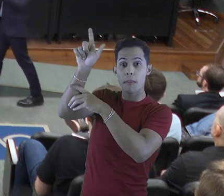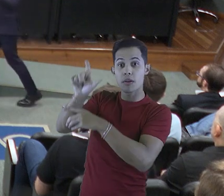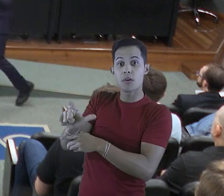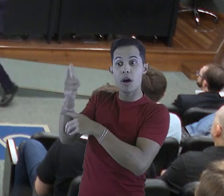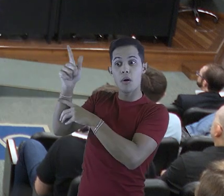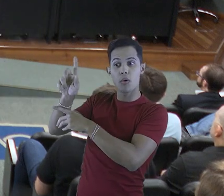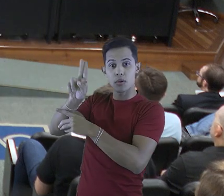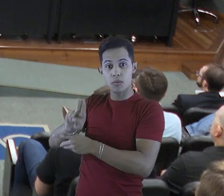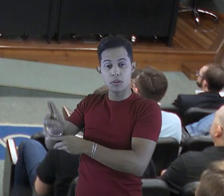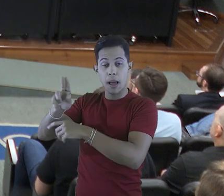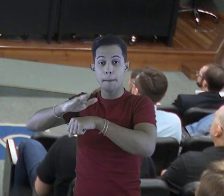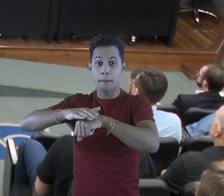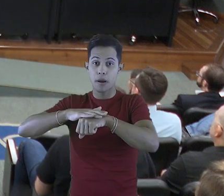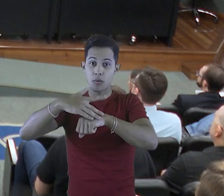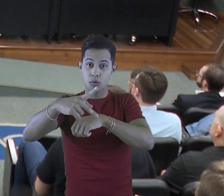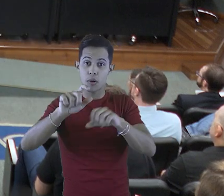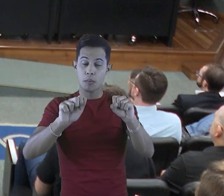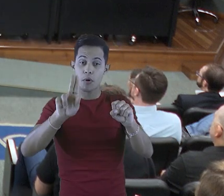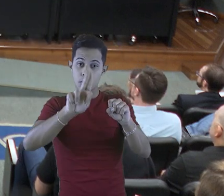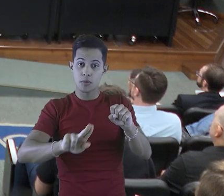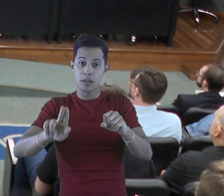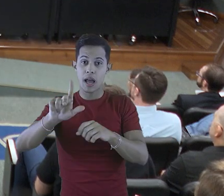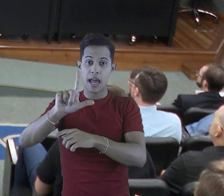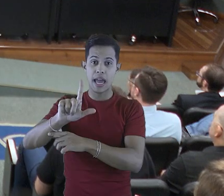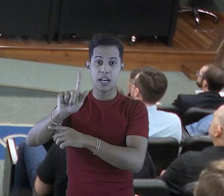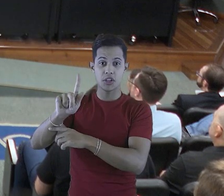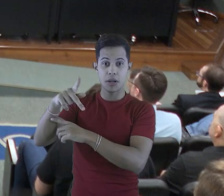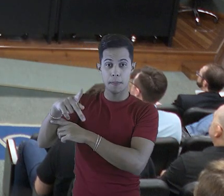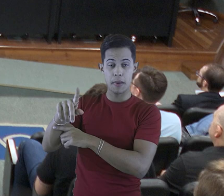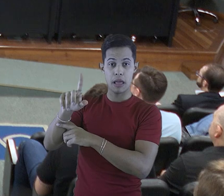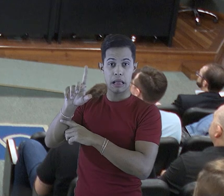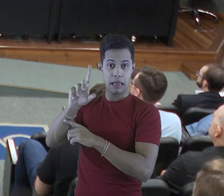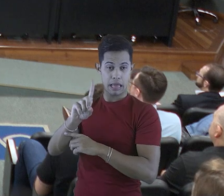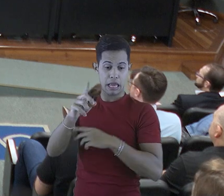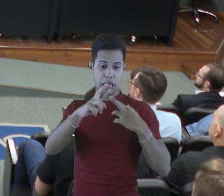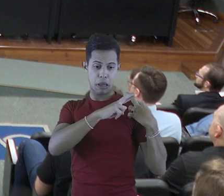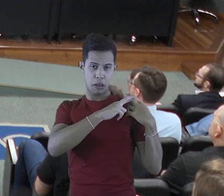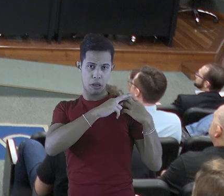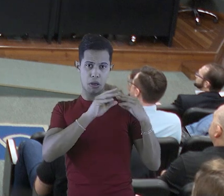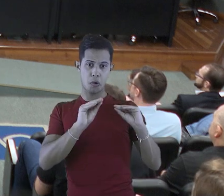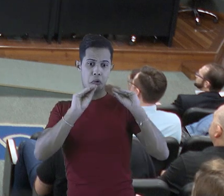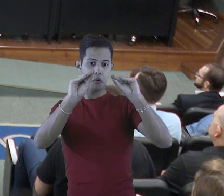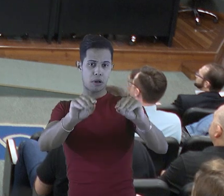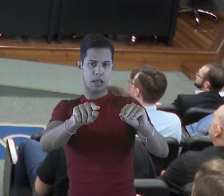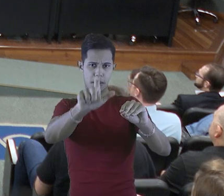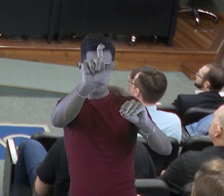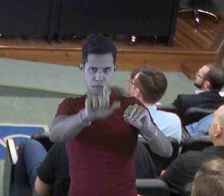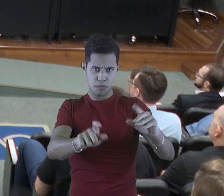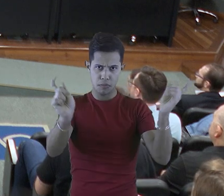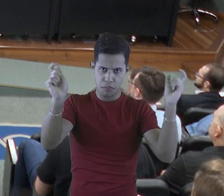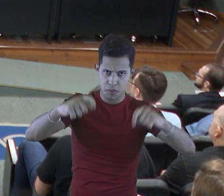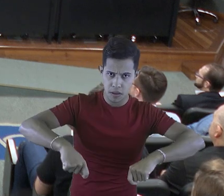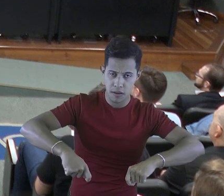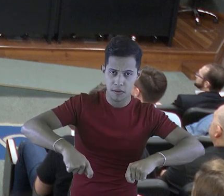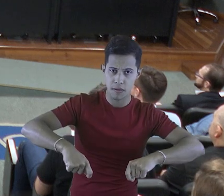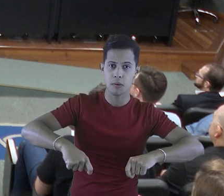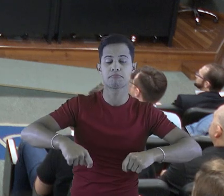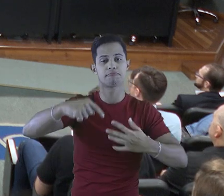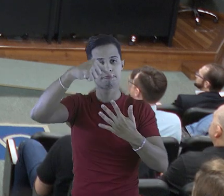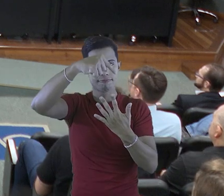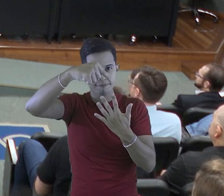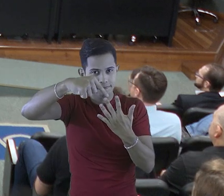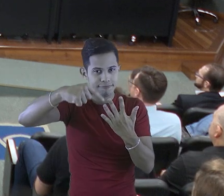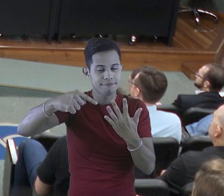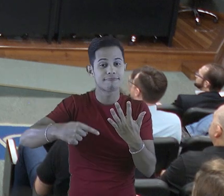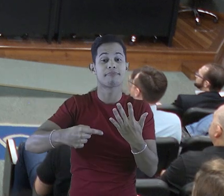a LGTB para responsabilizar essa pessoa ou não? Ou o dado que está lá no seu Instagram, a foto é um dado? Isso é outra questão que